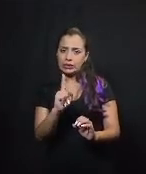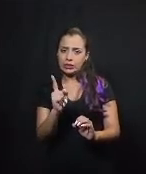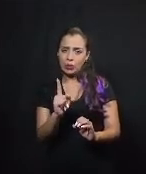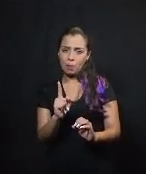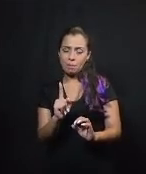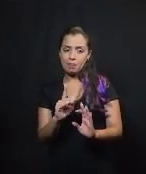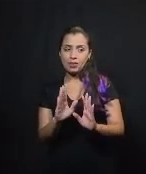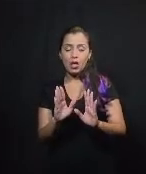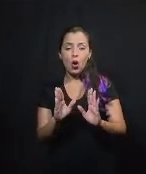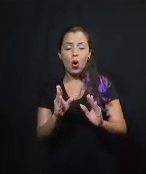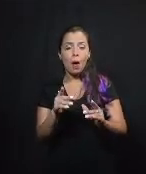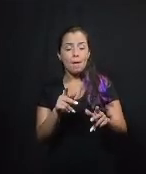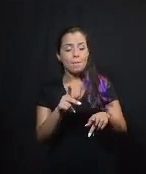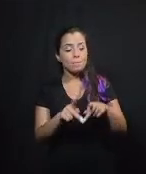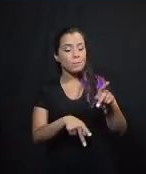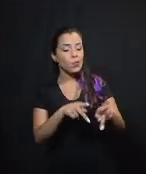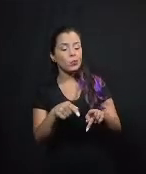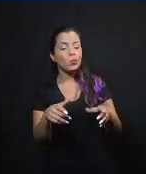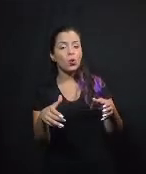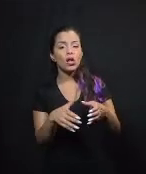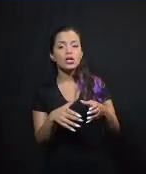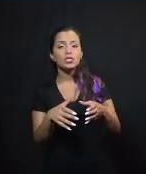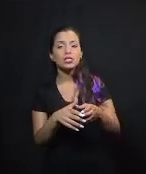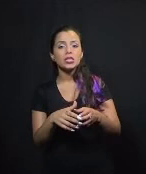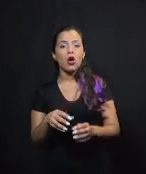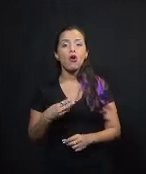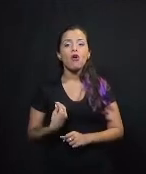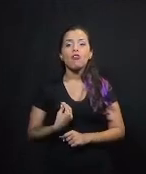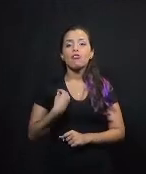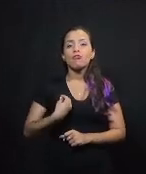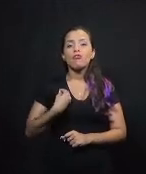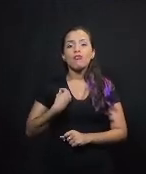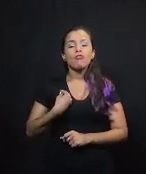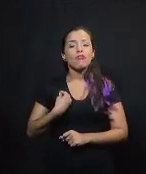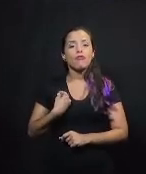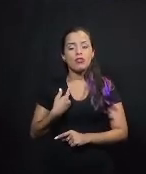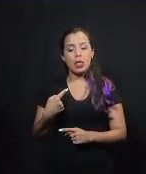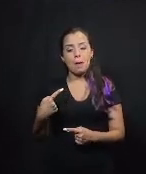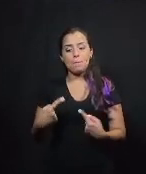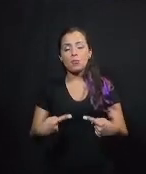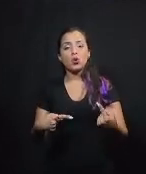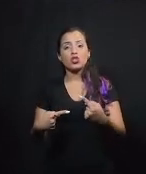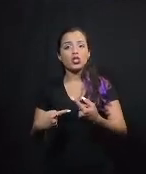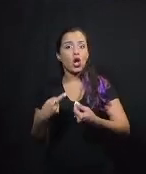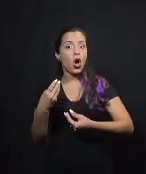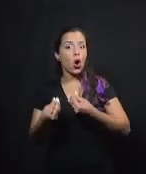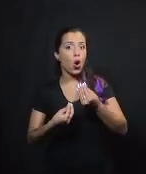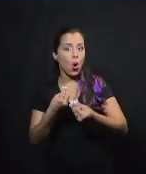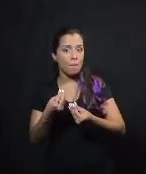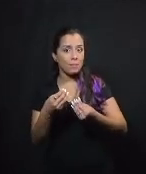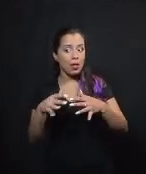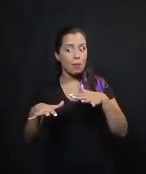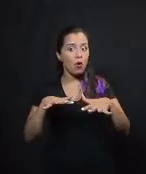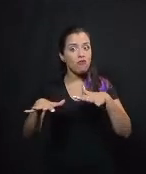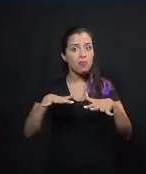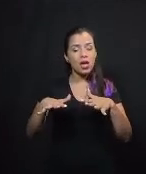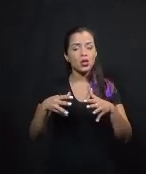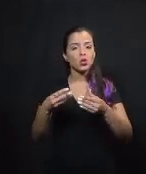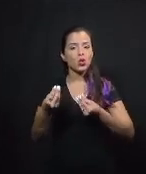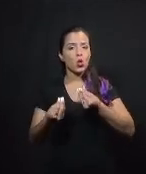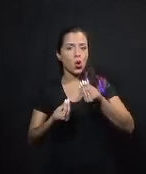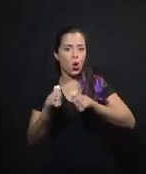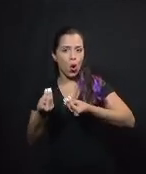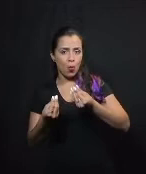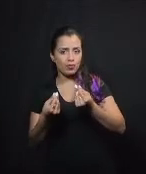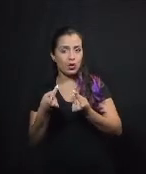é que essa população vai viver a vida política ou participar de movimentos com o tipo